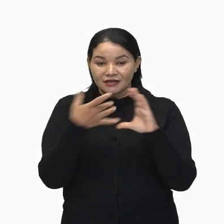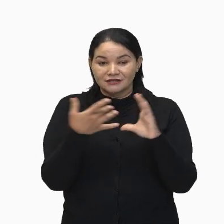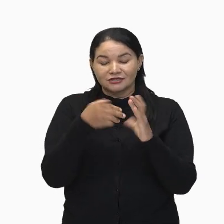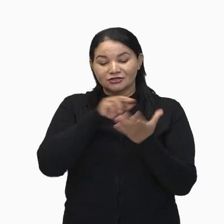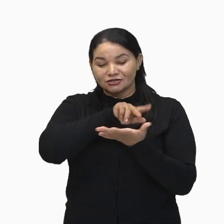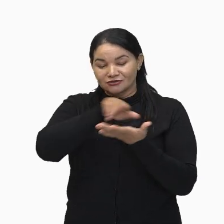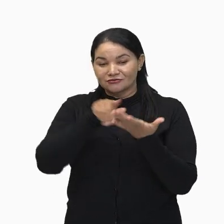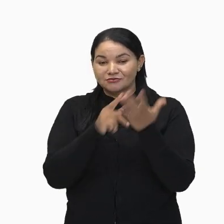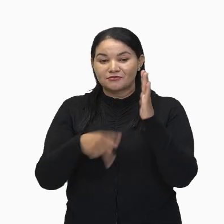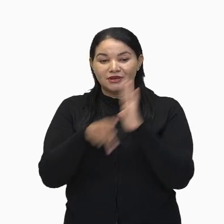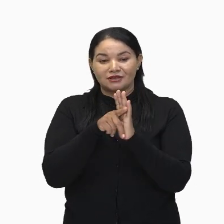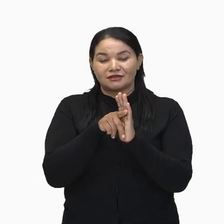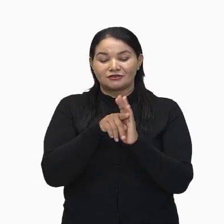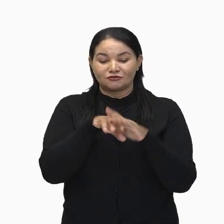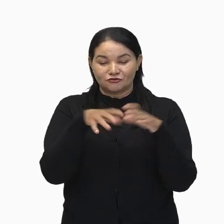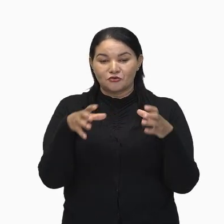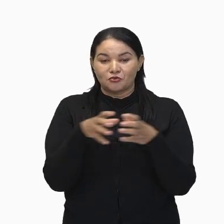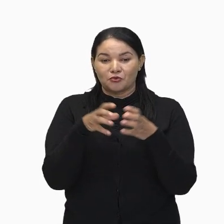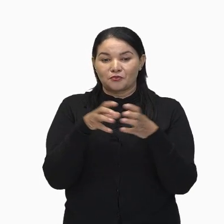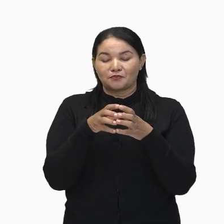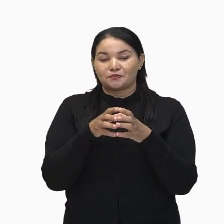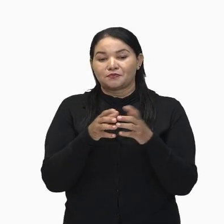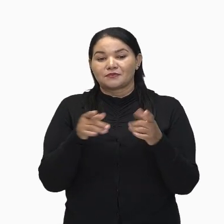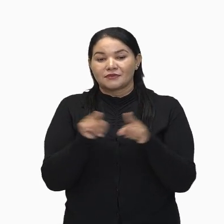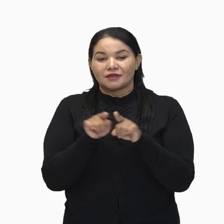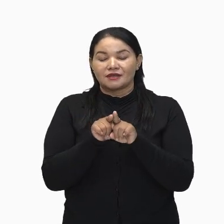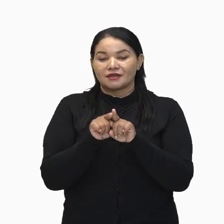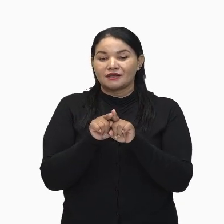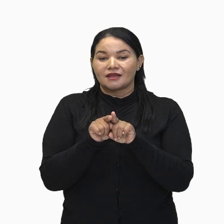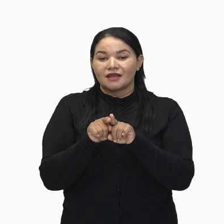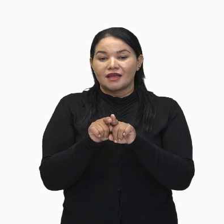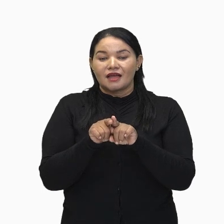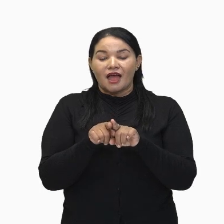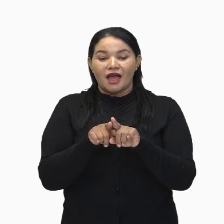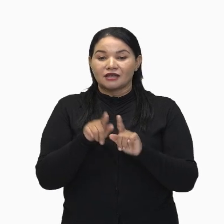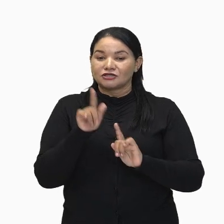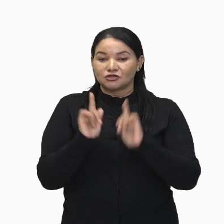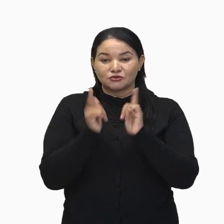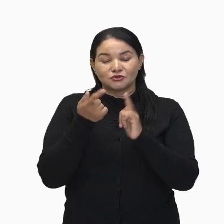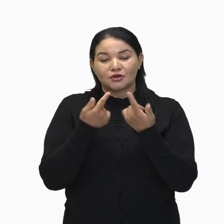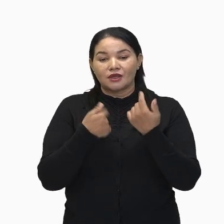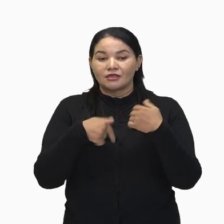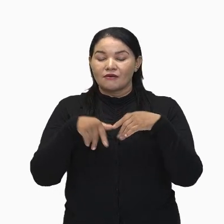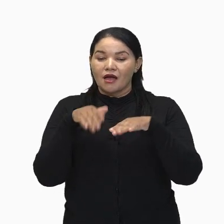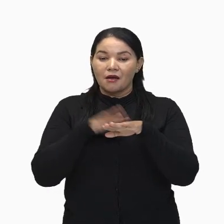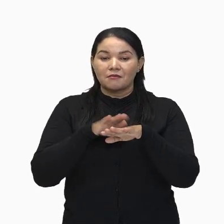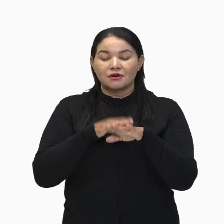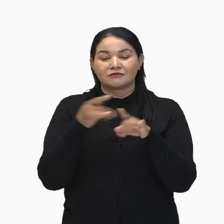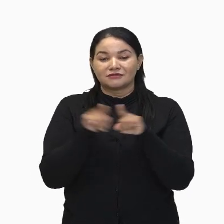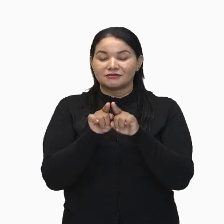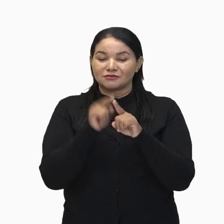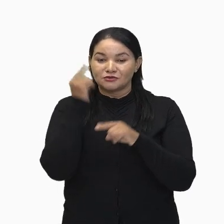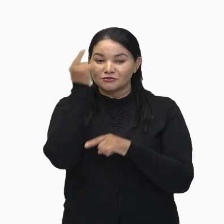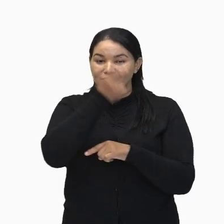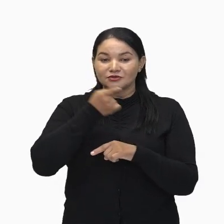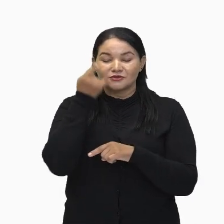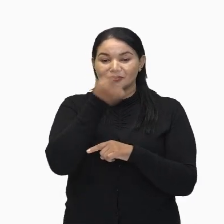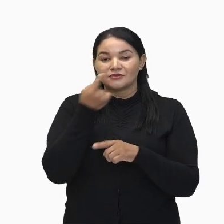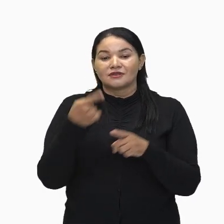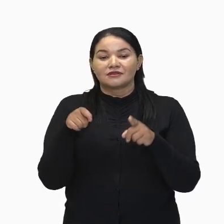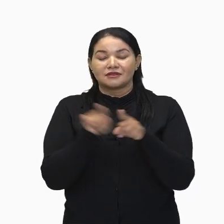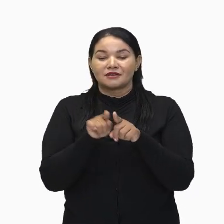povo. Isso se dá a partir dos gestos feitos pelas mãos nas expressões faciais, nas